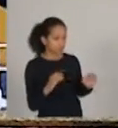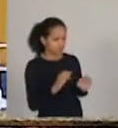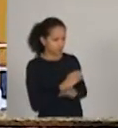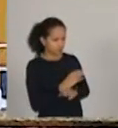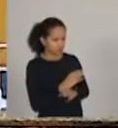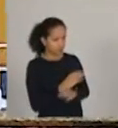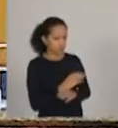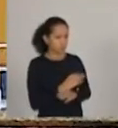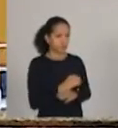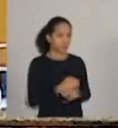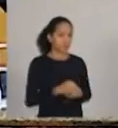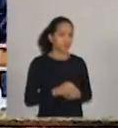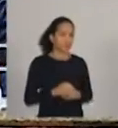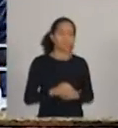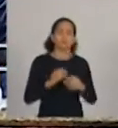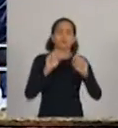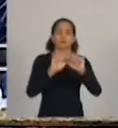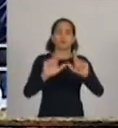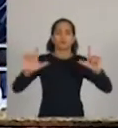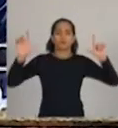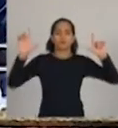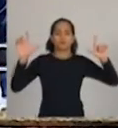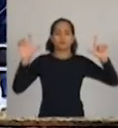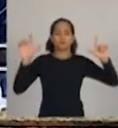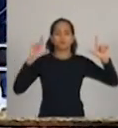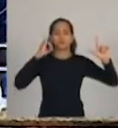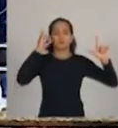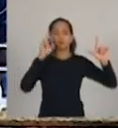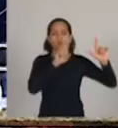Eu, por gentileza, coloque o deputado Vandinho na tela para que eu possa vê-lo ali.